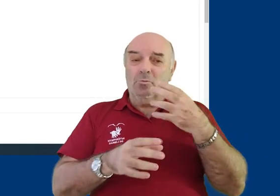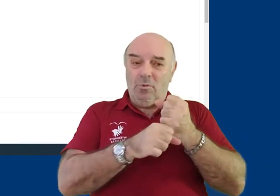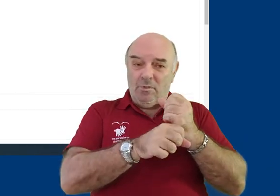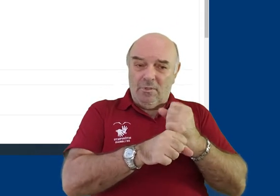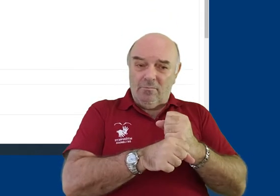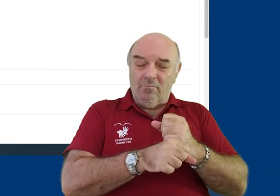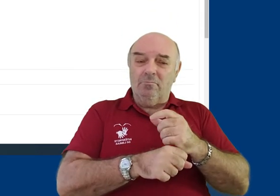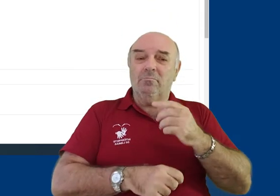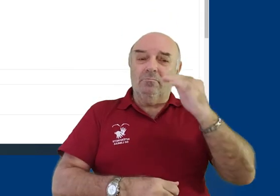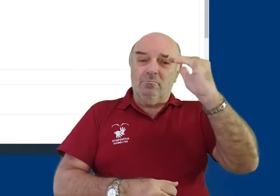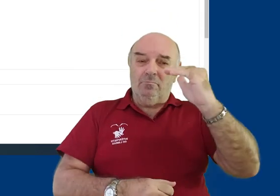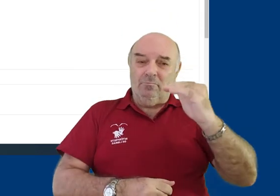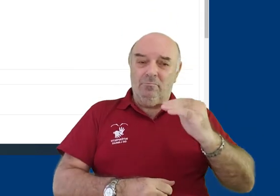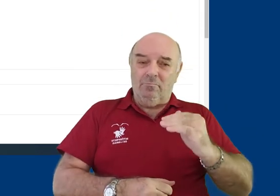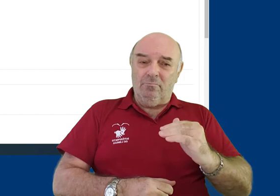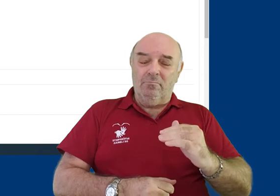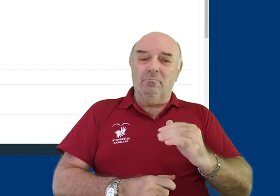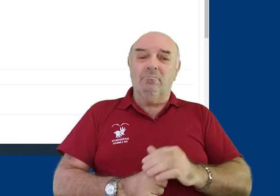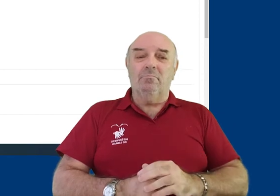O mesmo total.